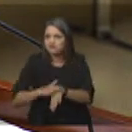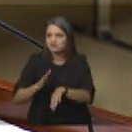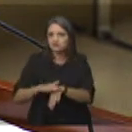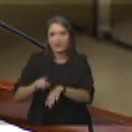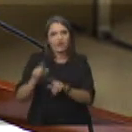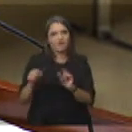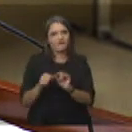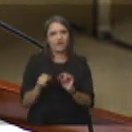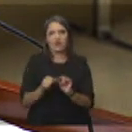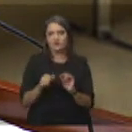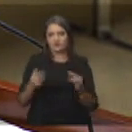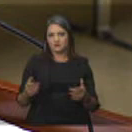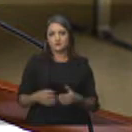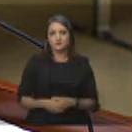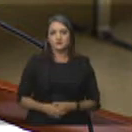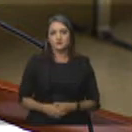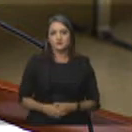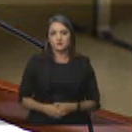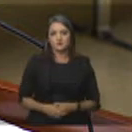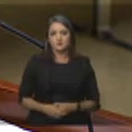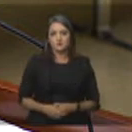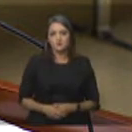sua atualização.